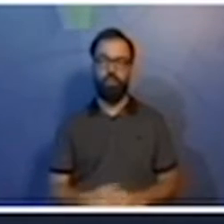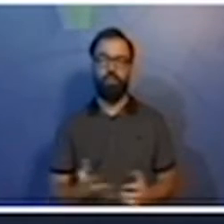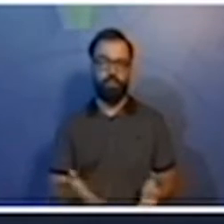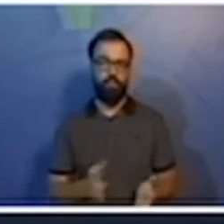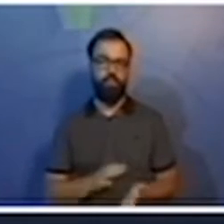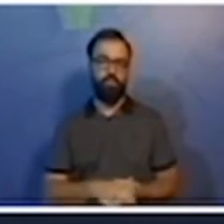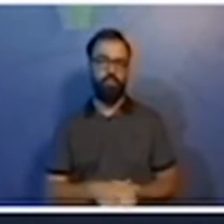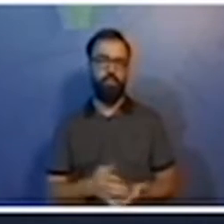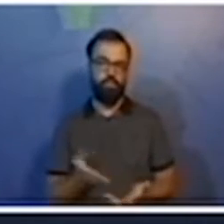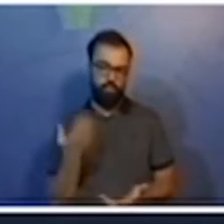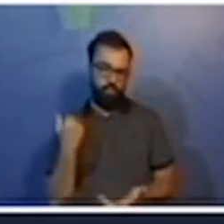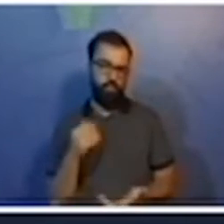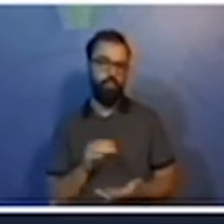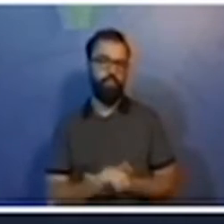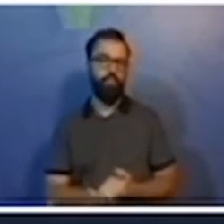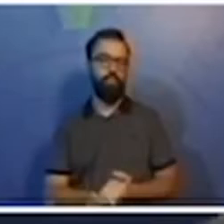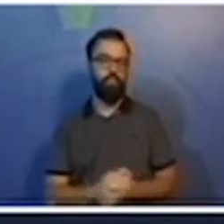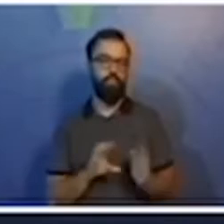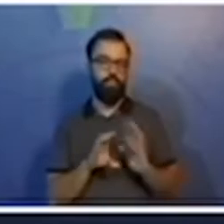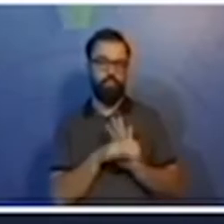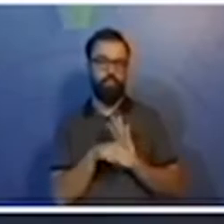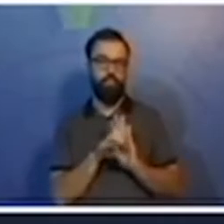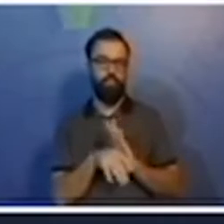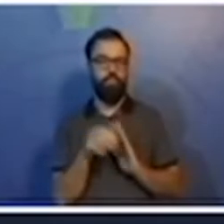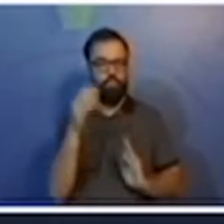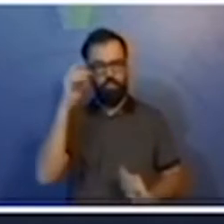Bom, vamos se lembrar esses conceitos.